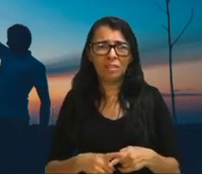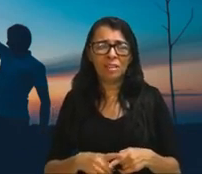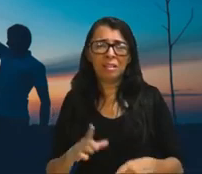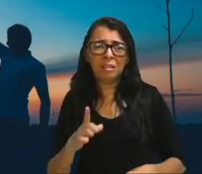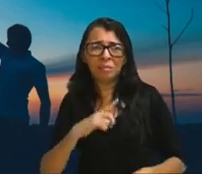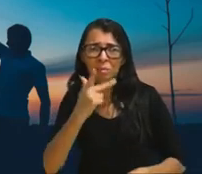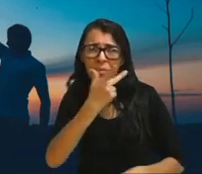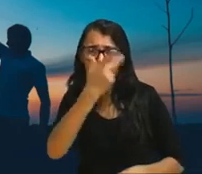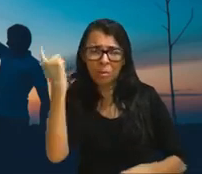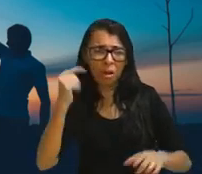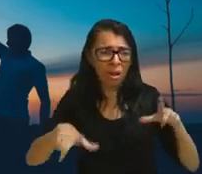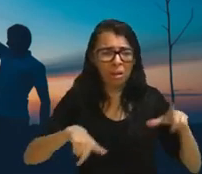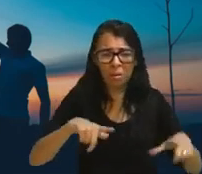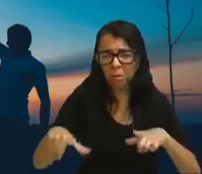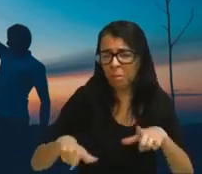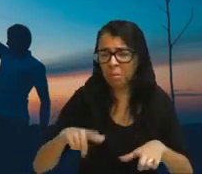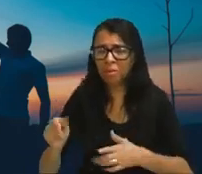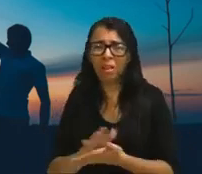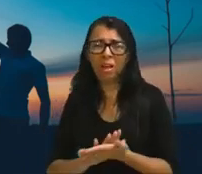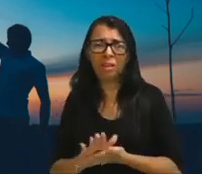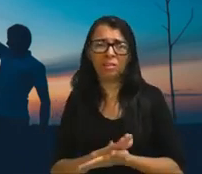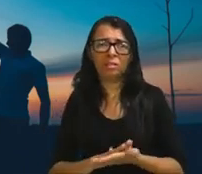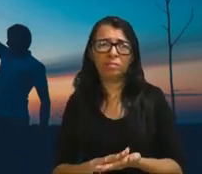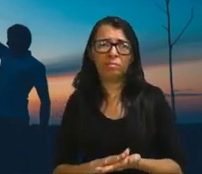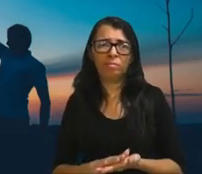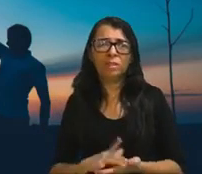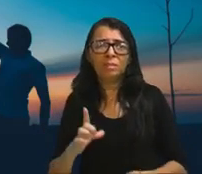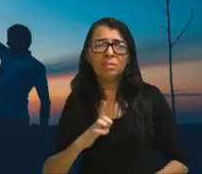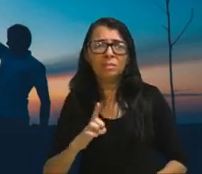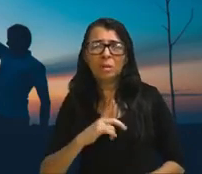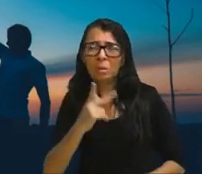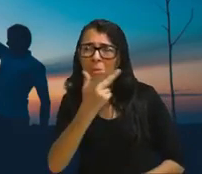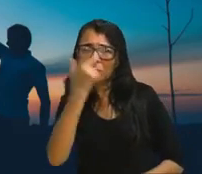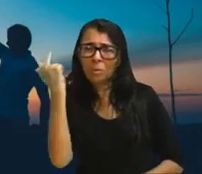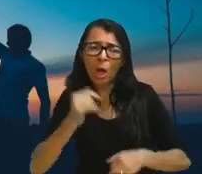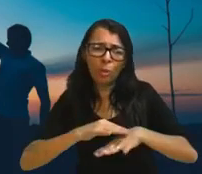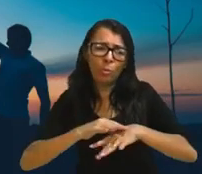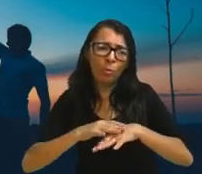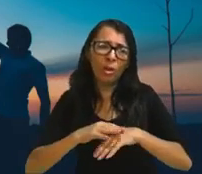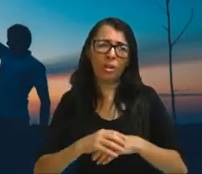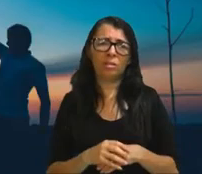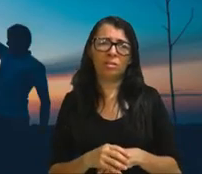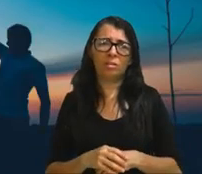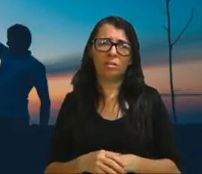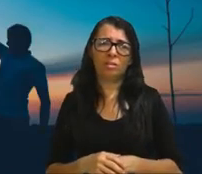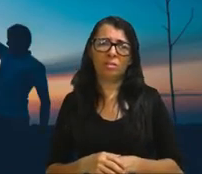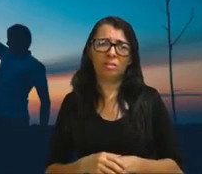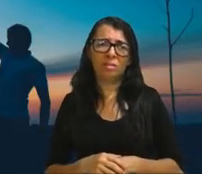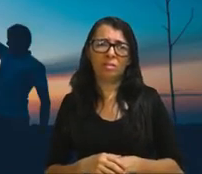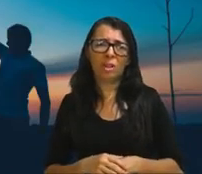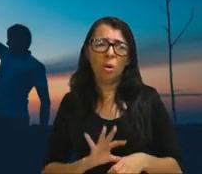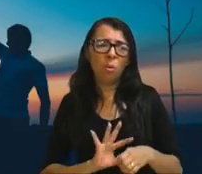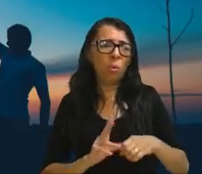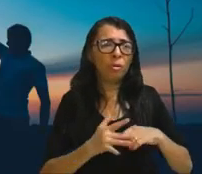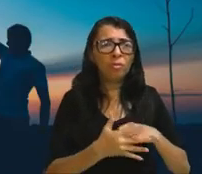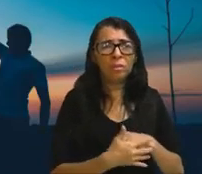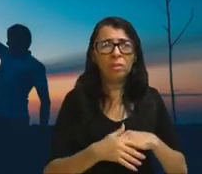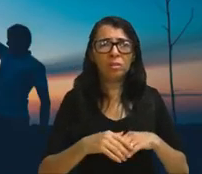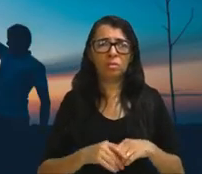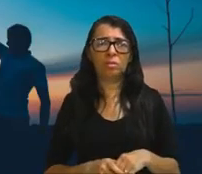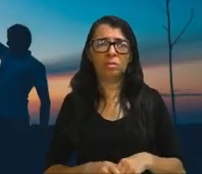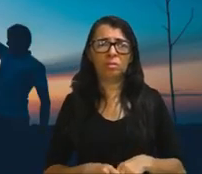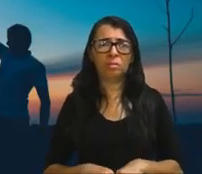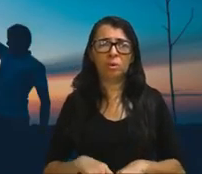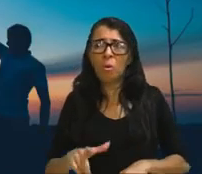não. Lá no seu íntimo, você sabe que te falta alguma coisa. Porque Deus é a